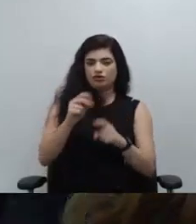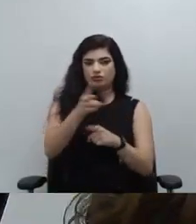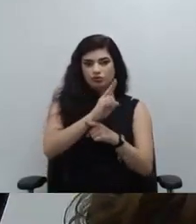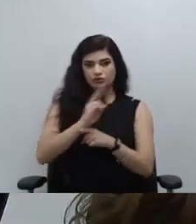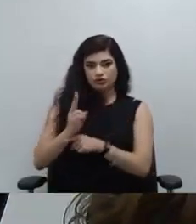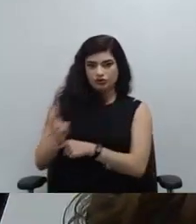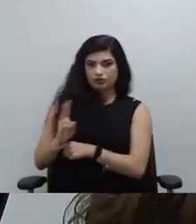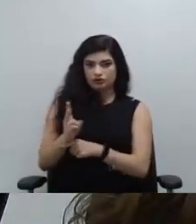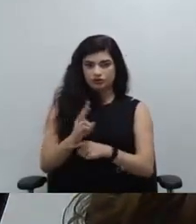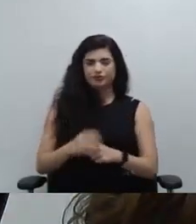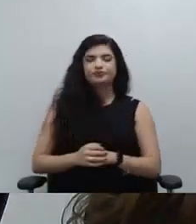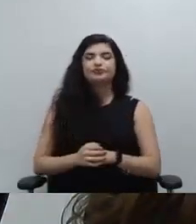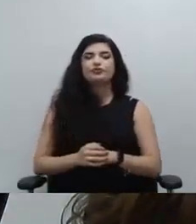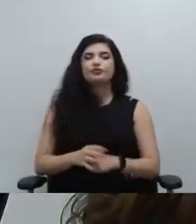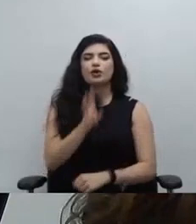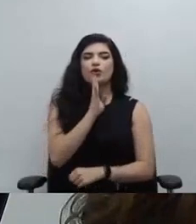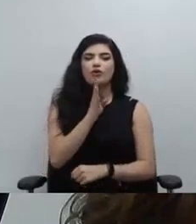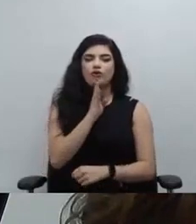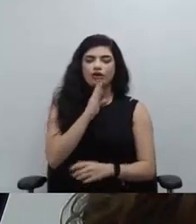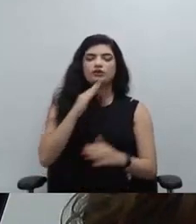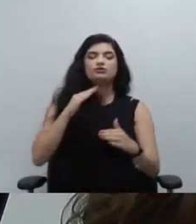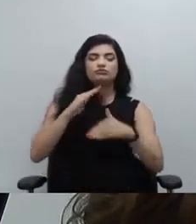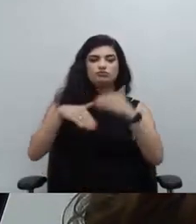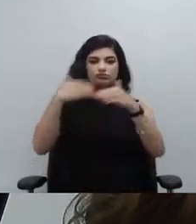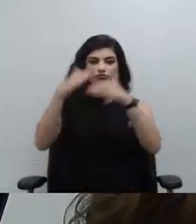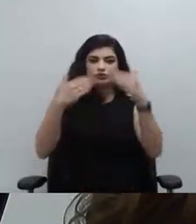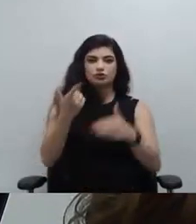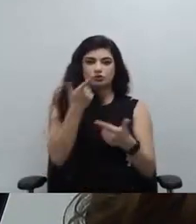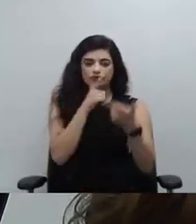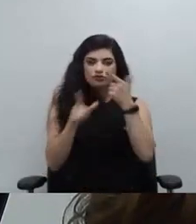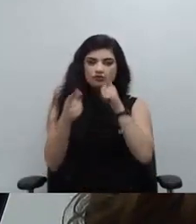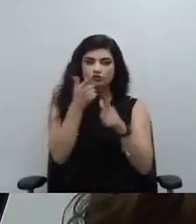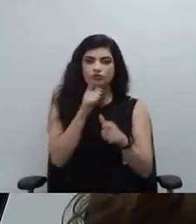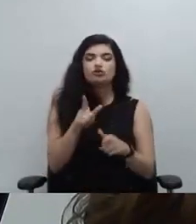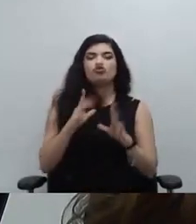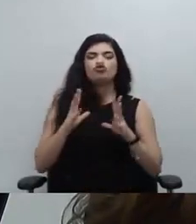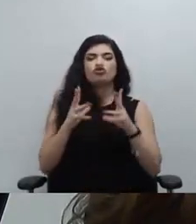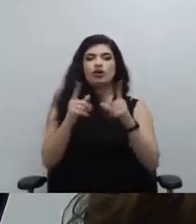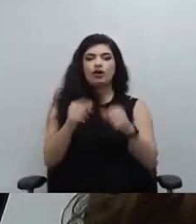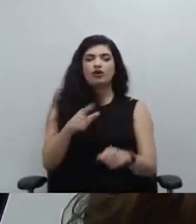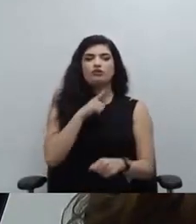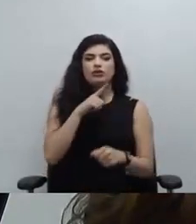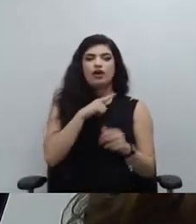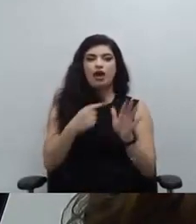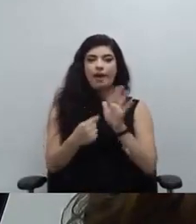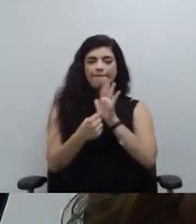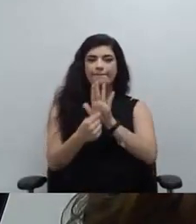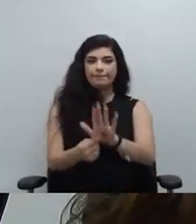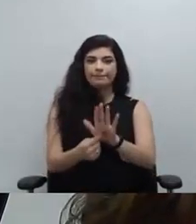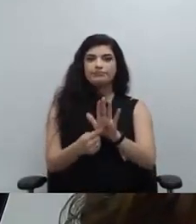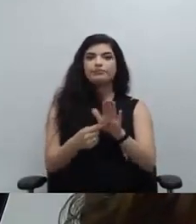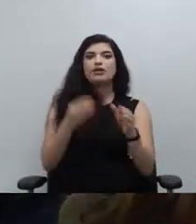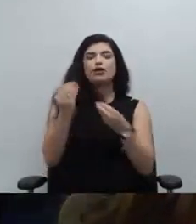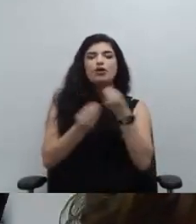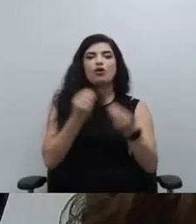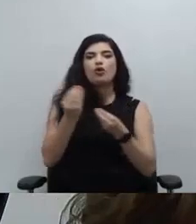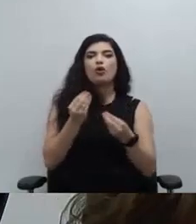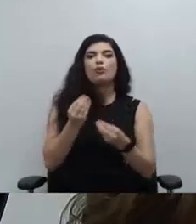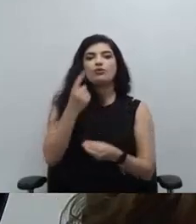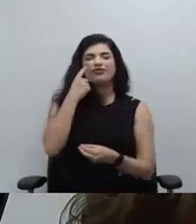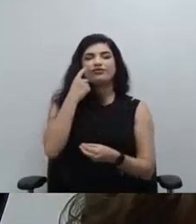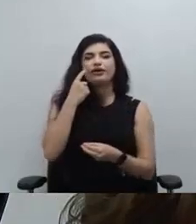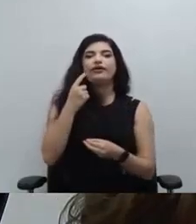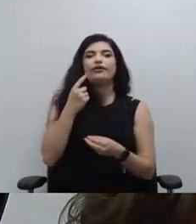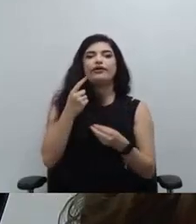monitoramento e avaliação. Reconhecendo os avanços conquistados, a Ouvidoria Geral apresenta abaixo apontamentos e